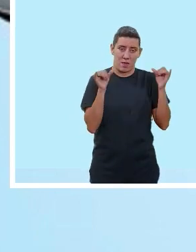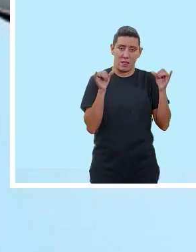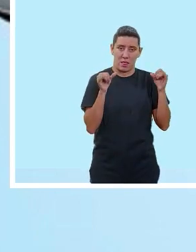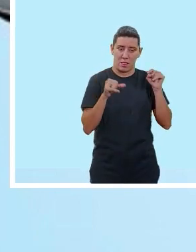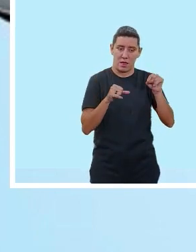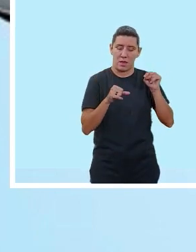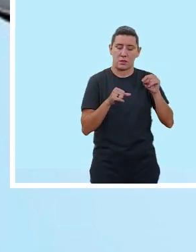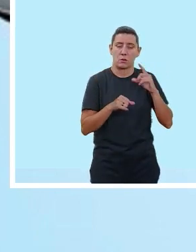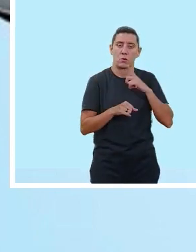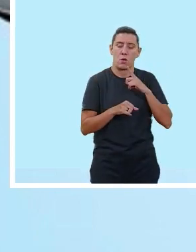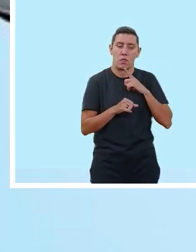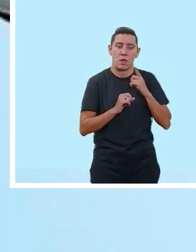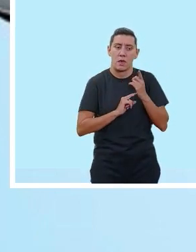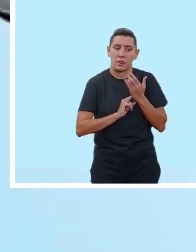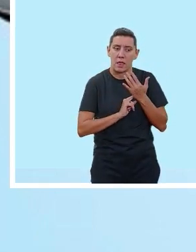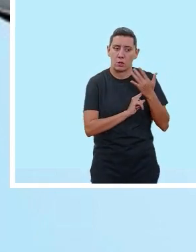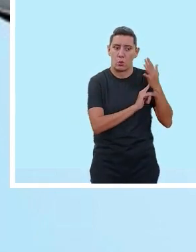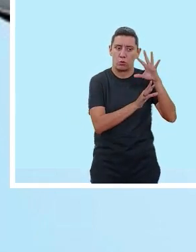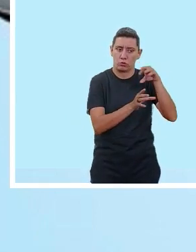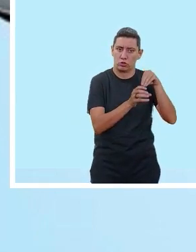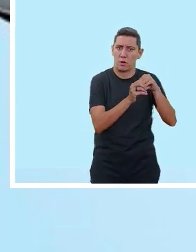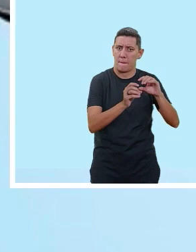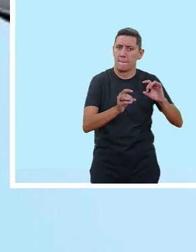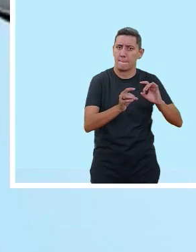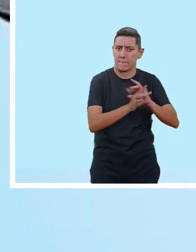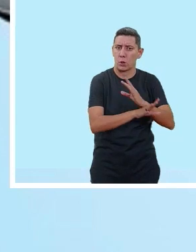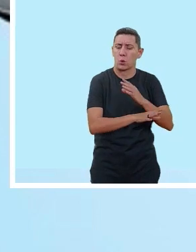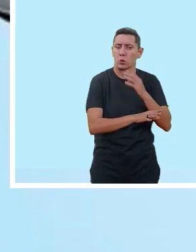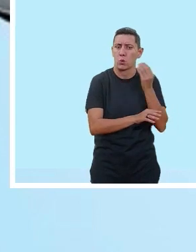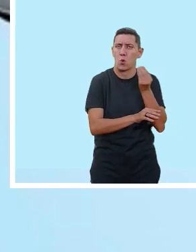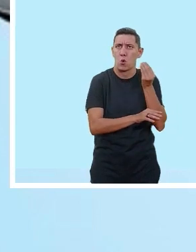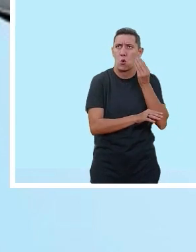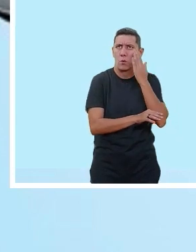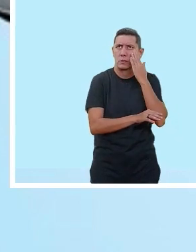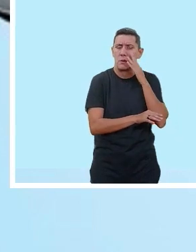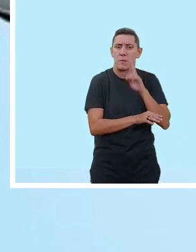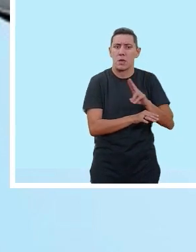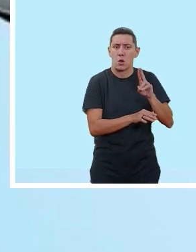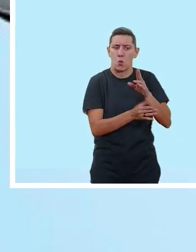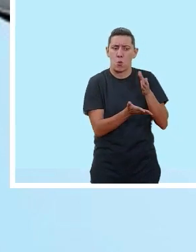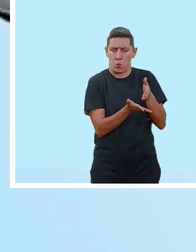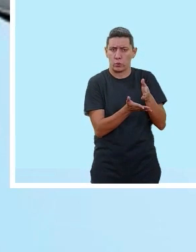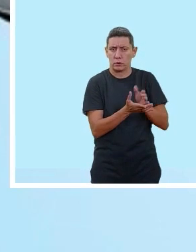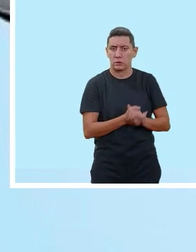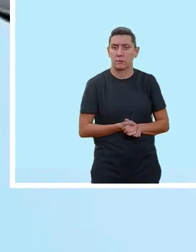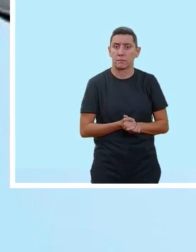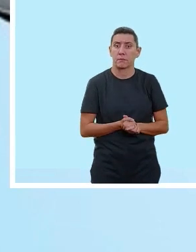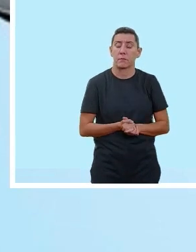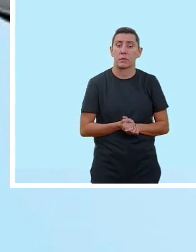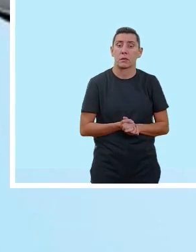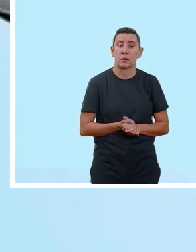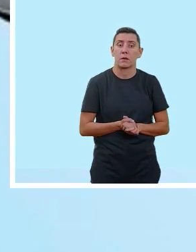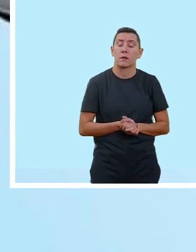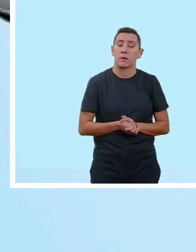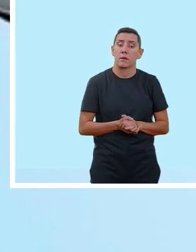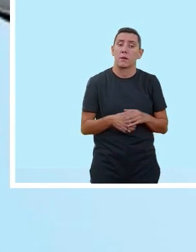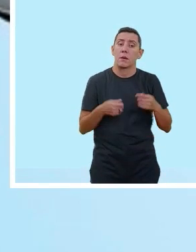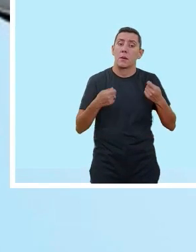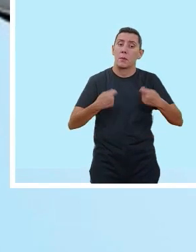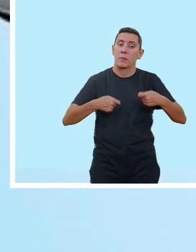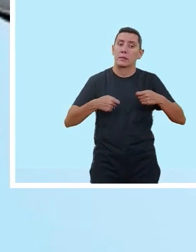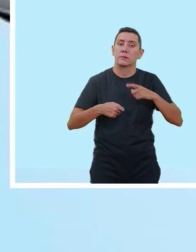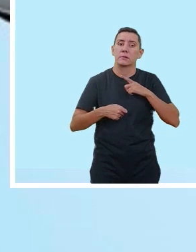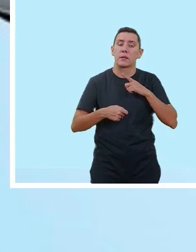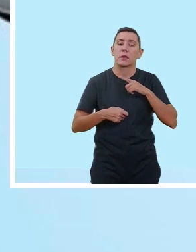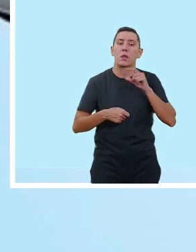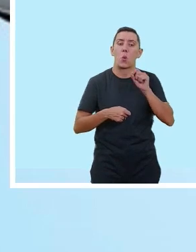tem embarcada dentro do carro, né? Para que essa operação funcione, você também precisa ter a questão